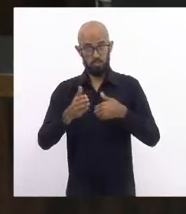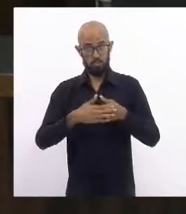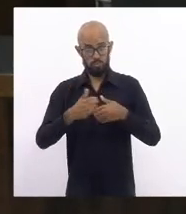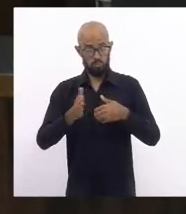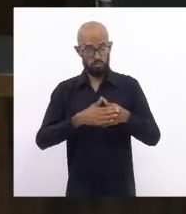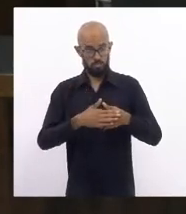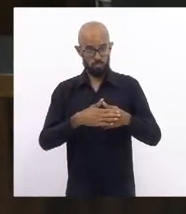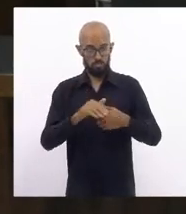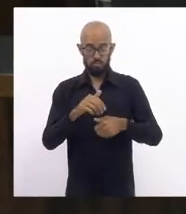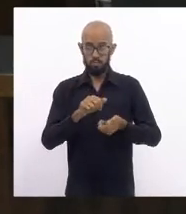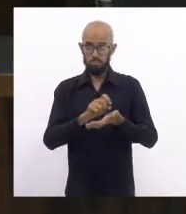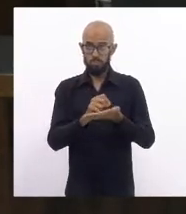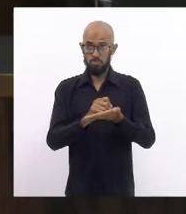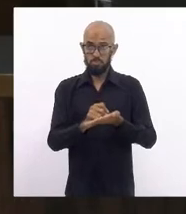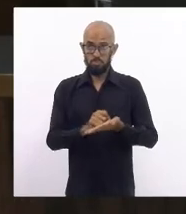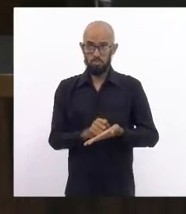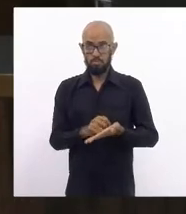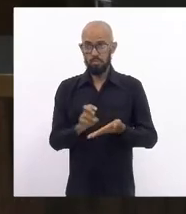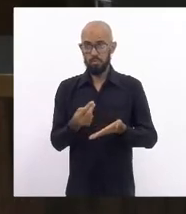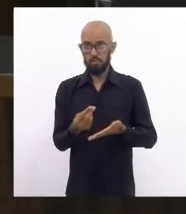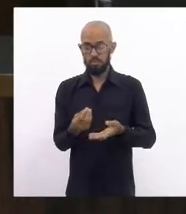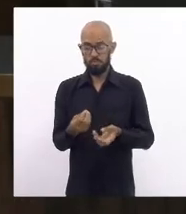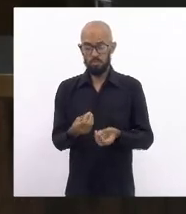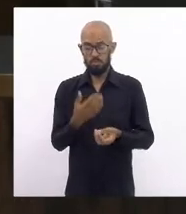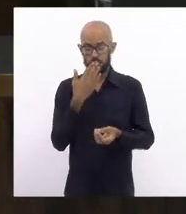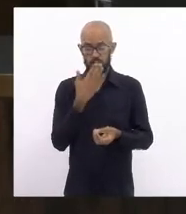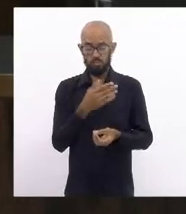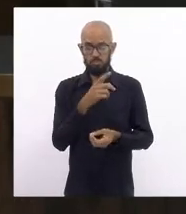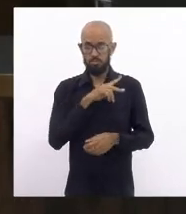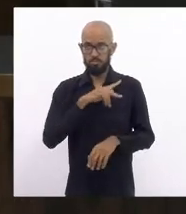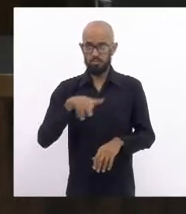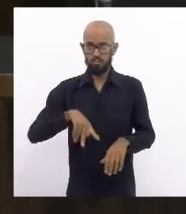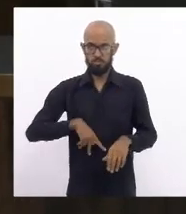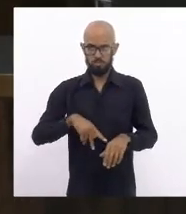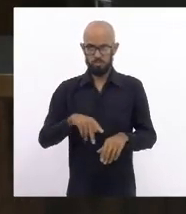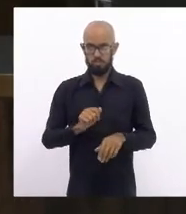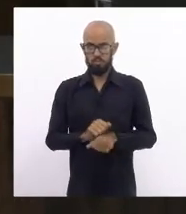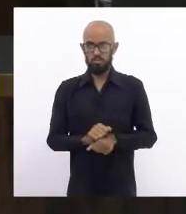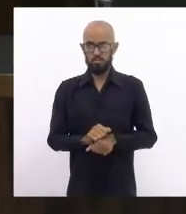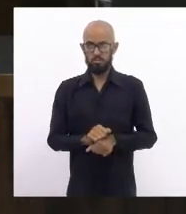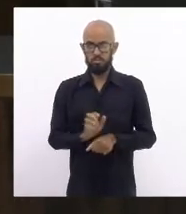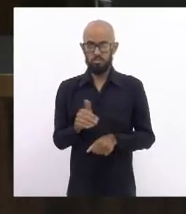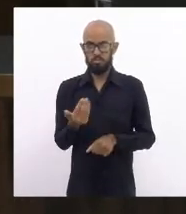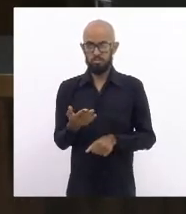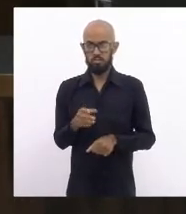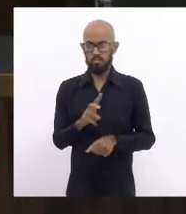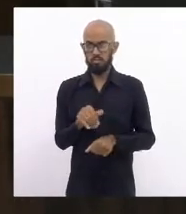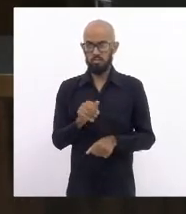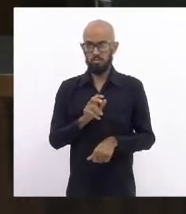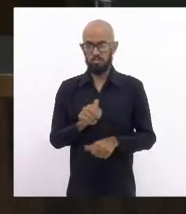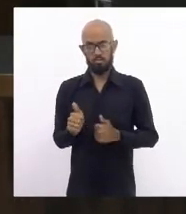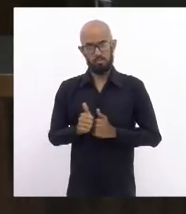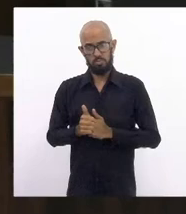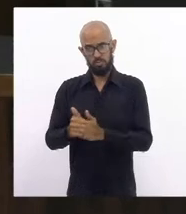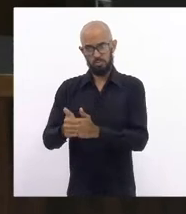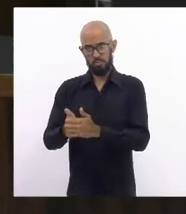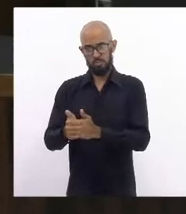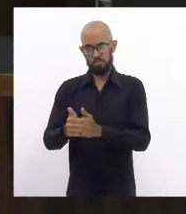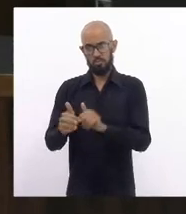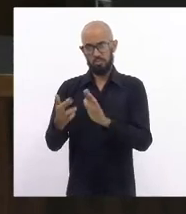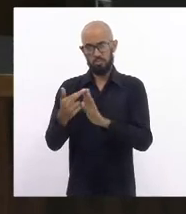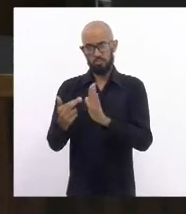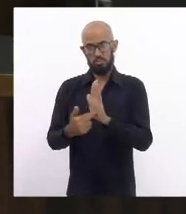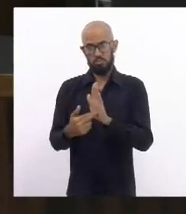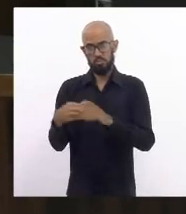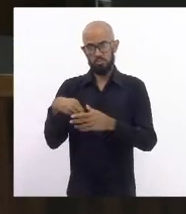atribuição ao presidente em alguns casos, que não é o caso. Então, a gente, para manter o regimento, apesar de achar que